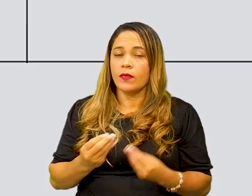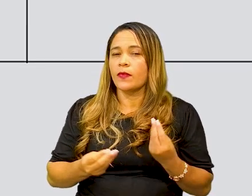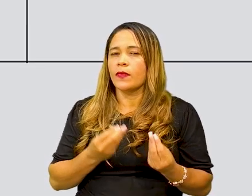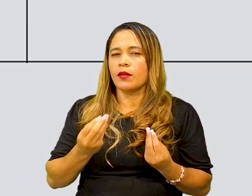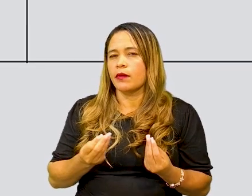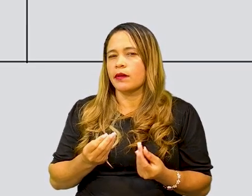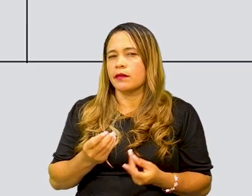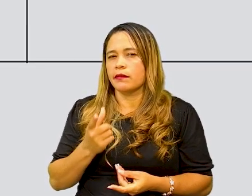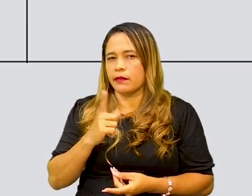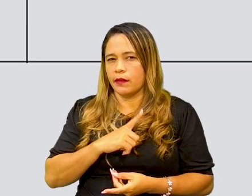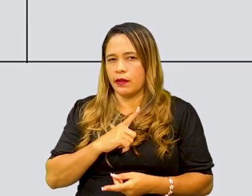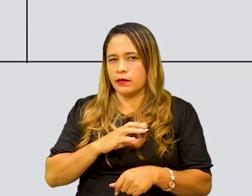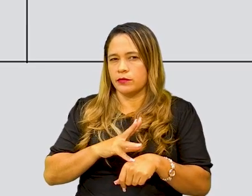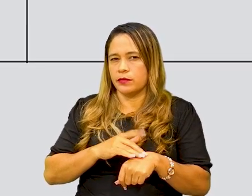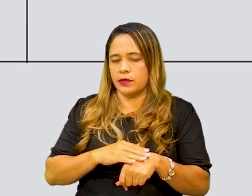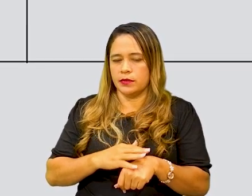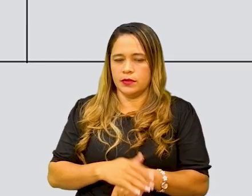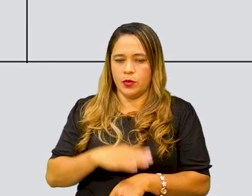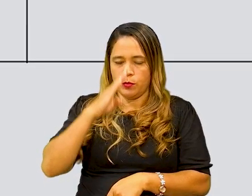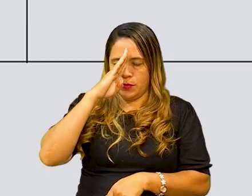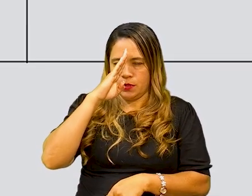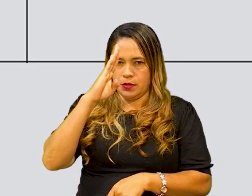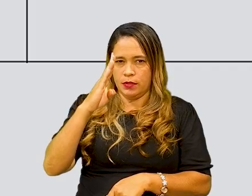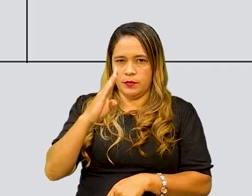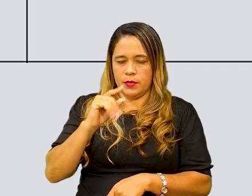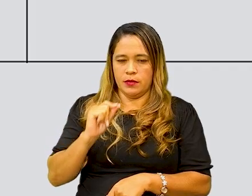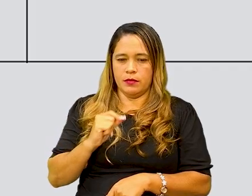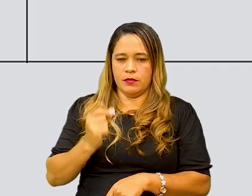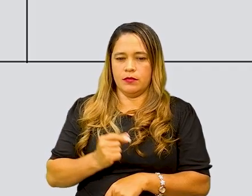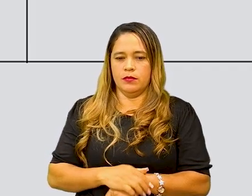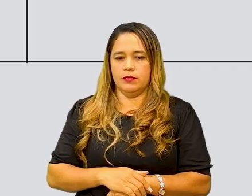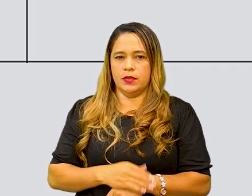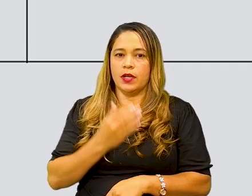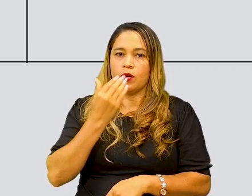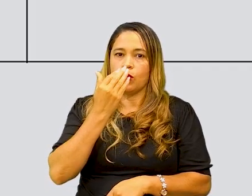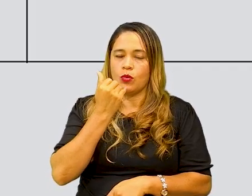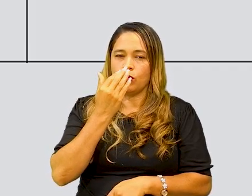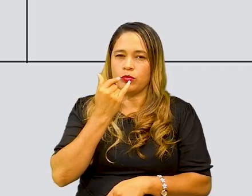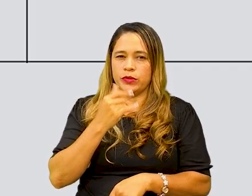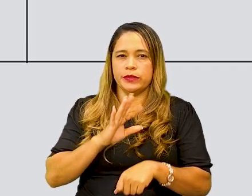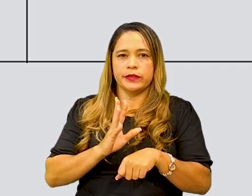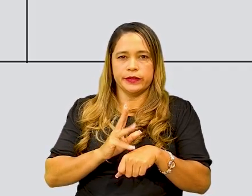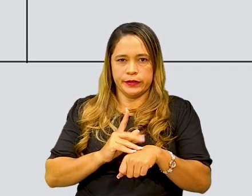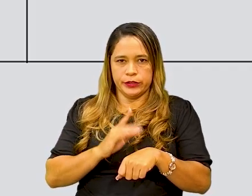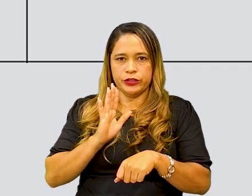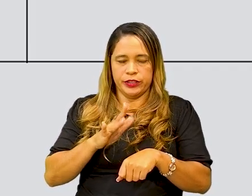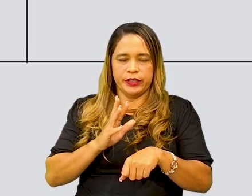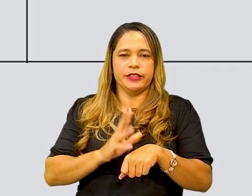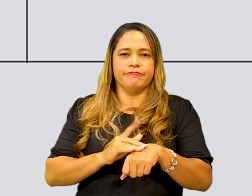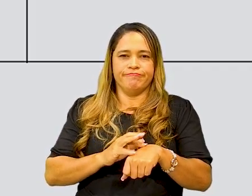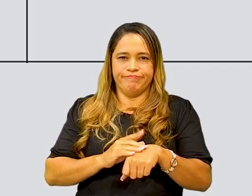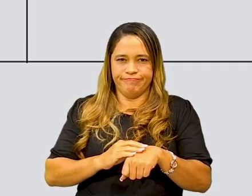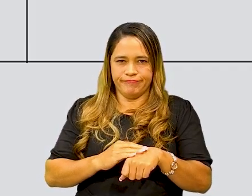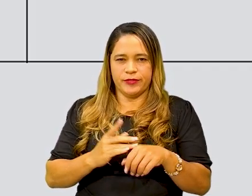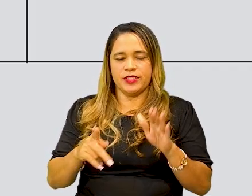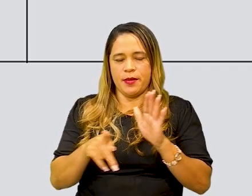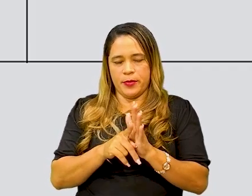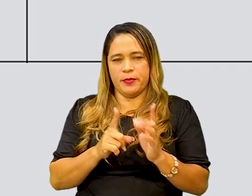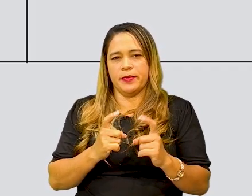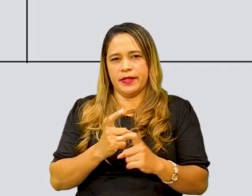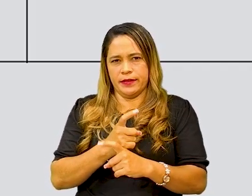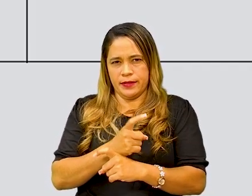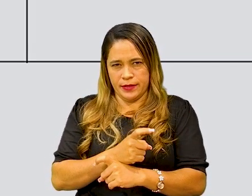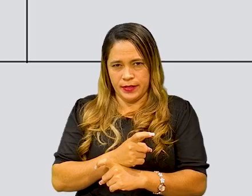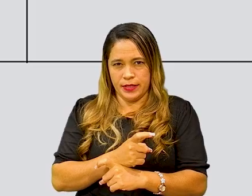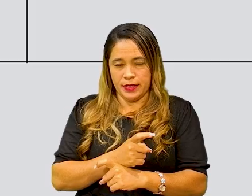essa doença? Aqui, o principal é através da ingestão de alimentos contaminados com a toxina dessa bactéria. E aí